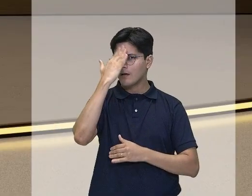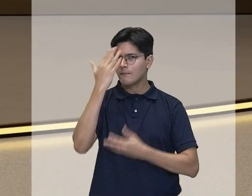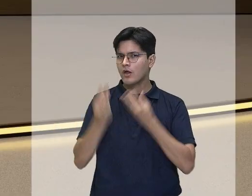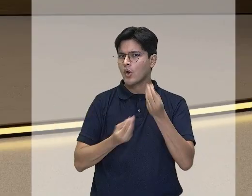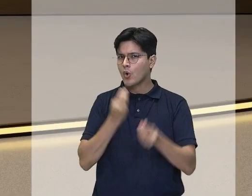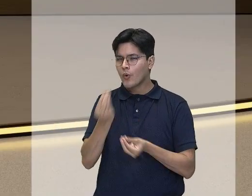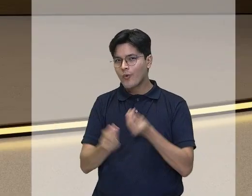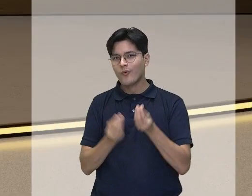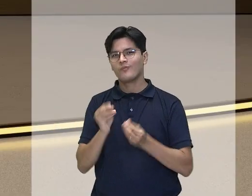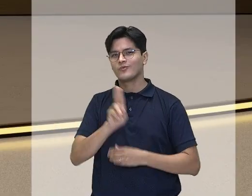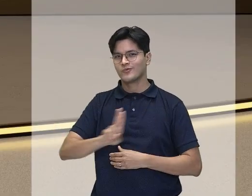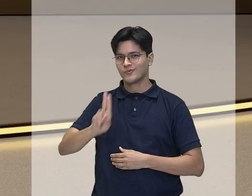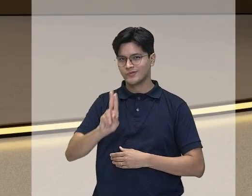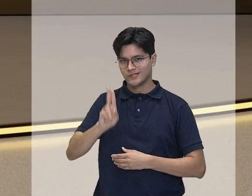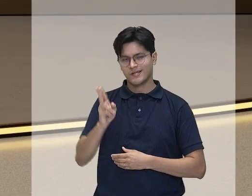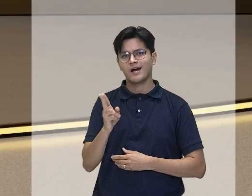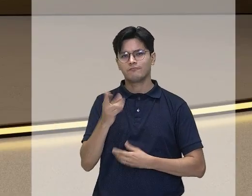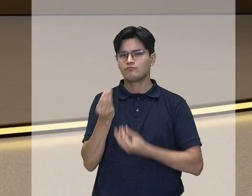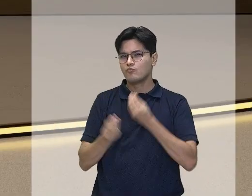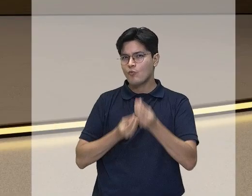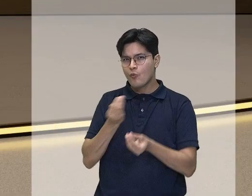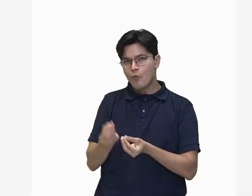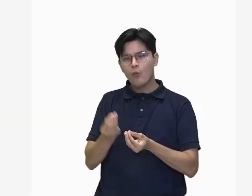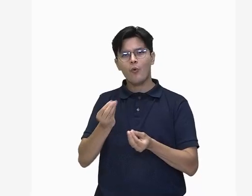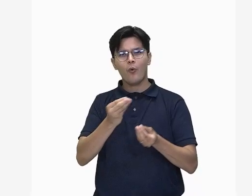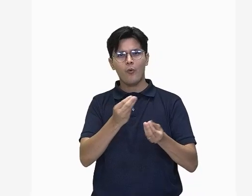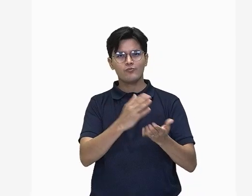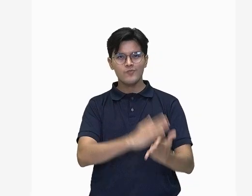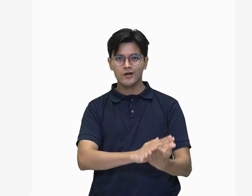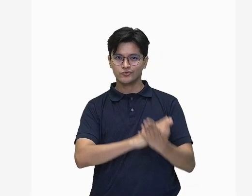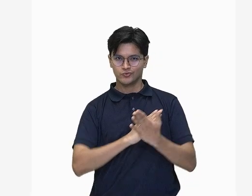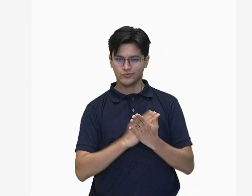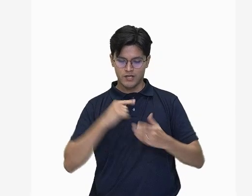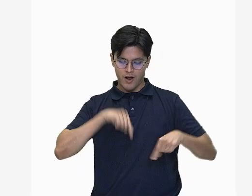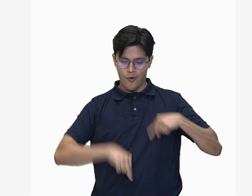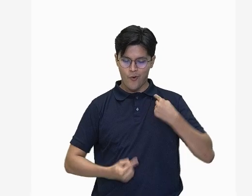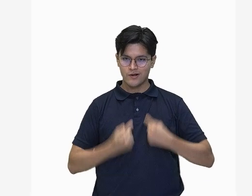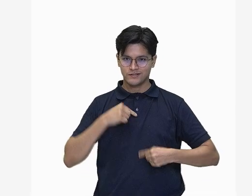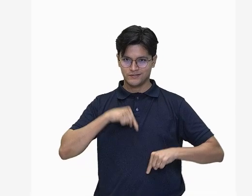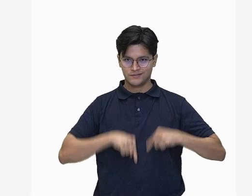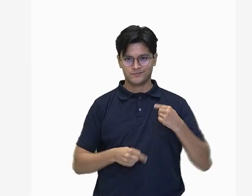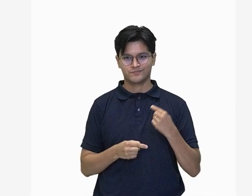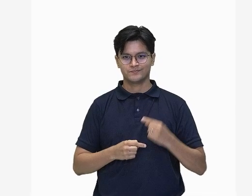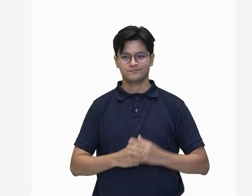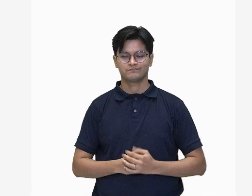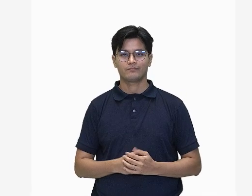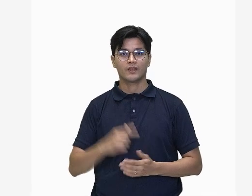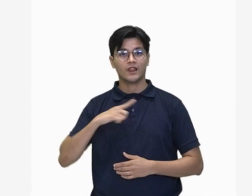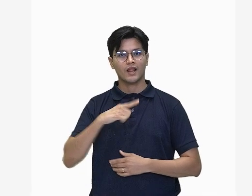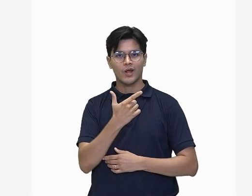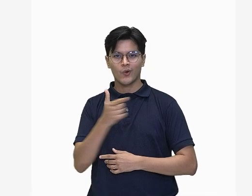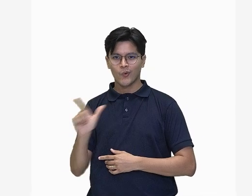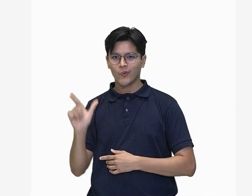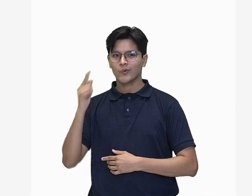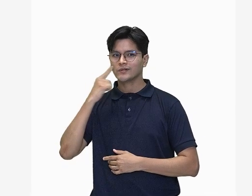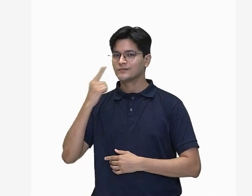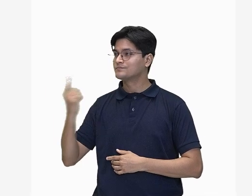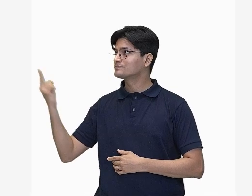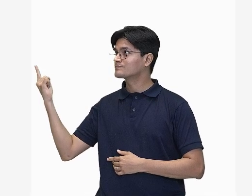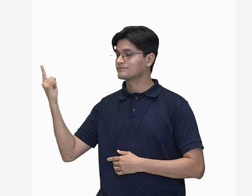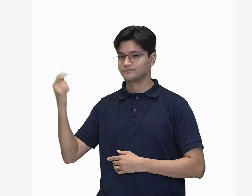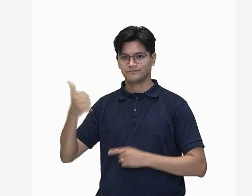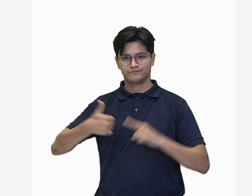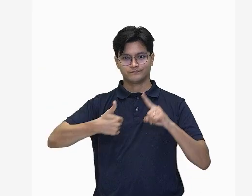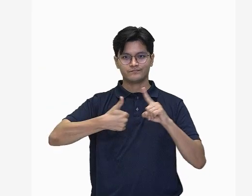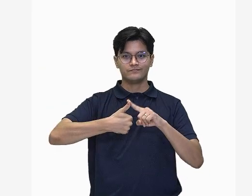nosso organismo, tá certo? E temos mais uma, né, professor? Exatamente. Então, note que tudo a gente está utilizando aí da